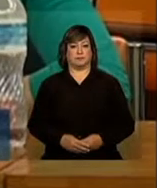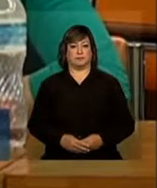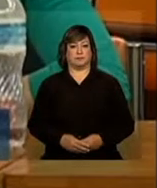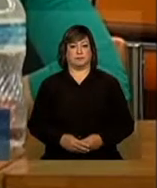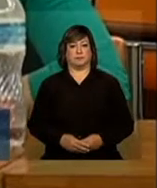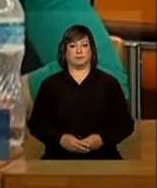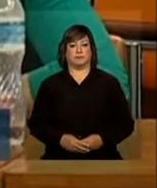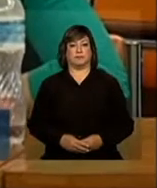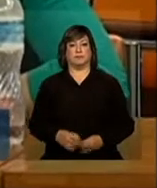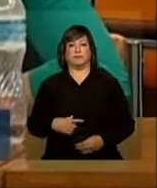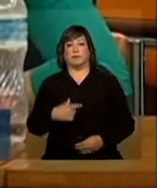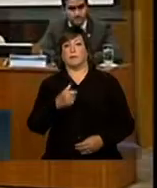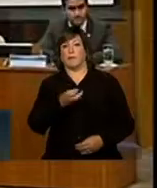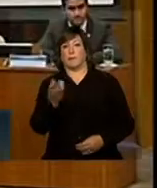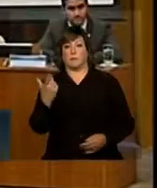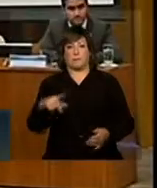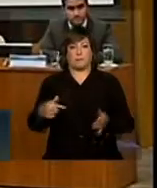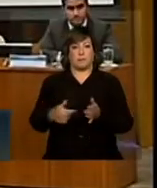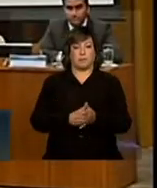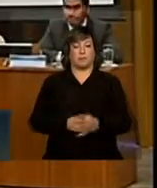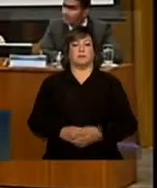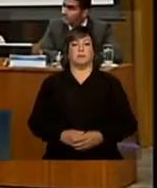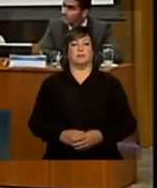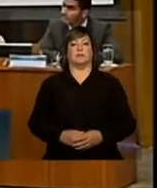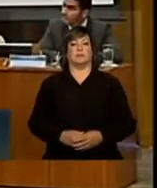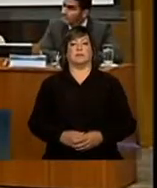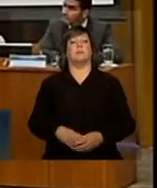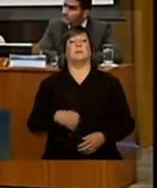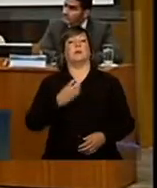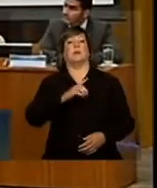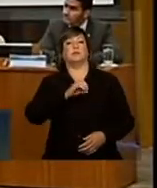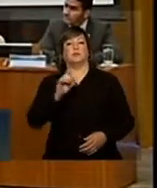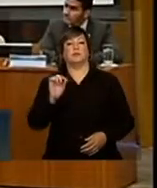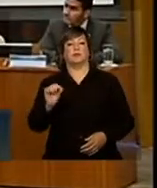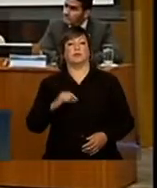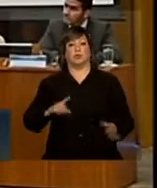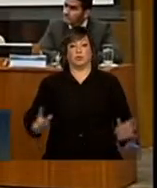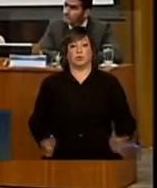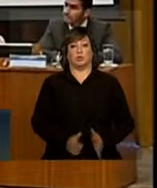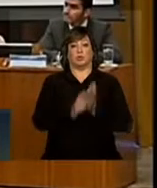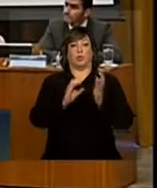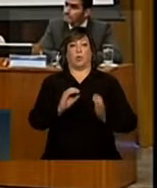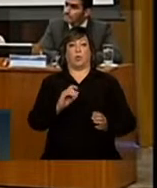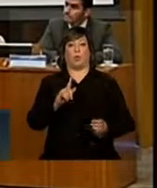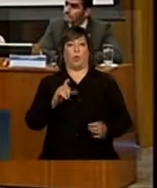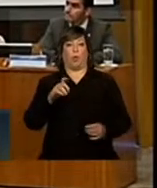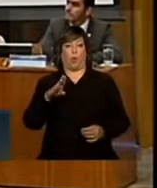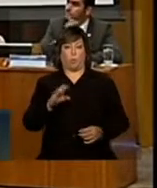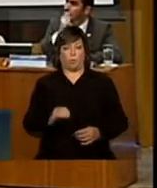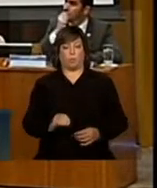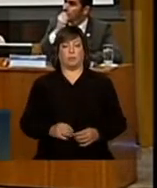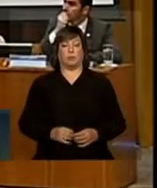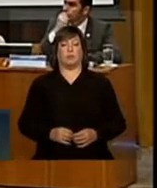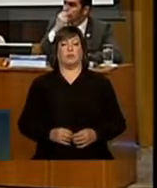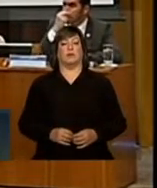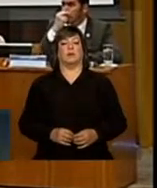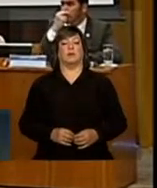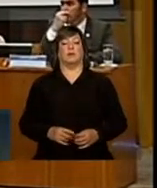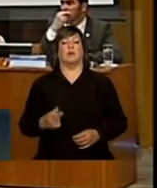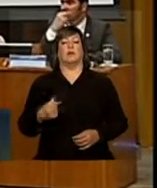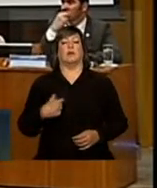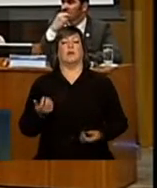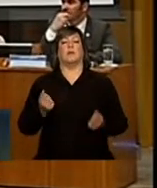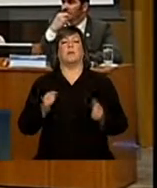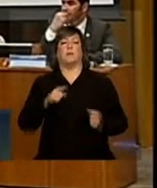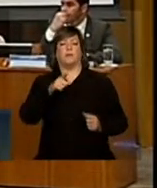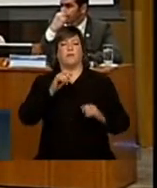Alguém mais? Eu. Aqui. Bom dia, Evandro Éboli, do Jornal Globo. Ministro, posso estar enganado, mas um dado que o